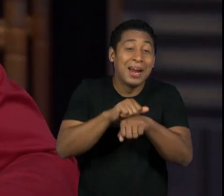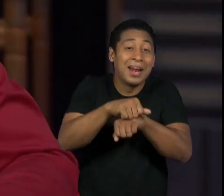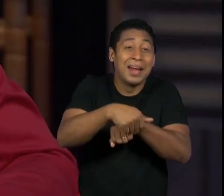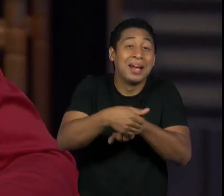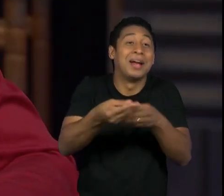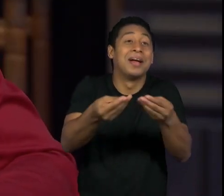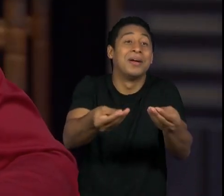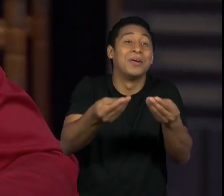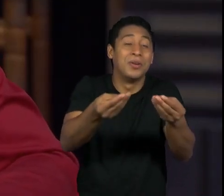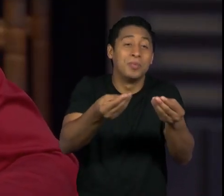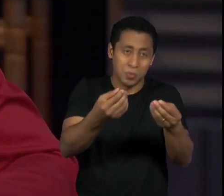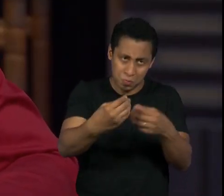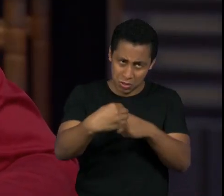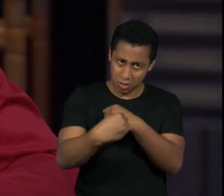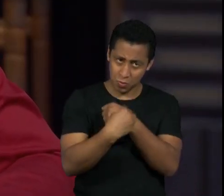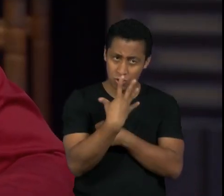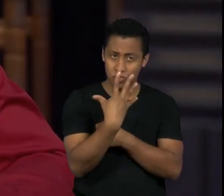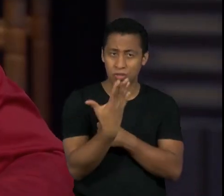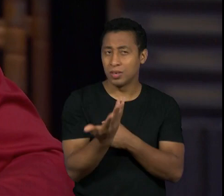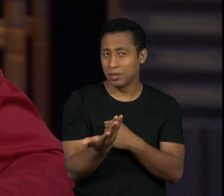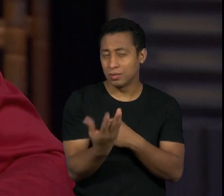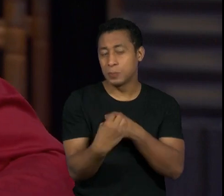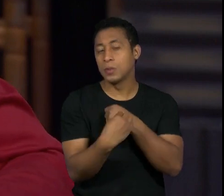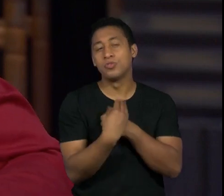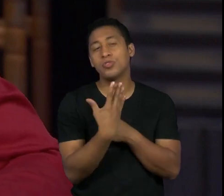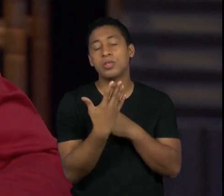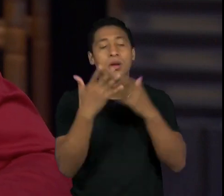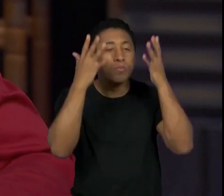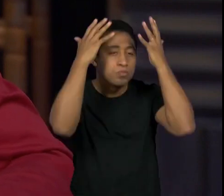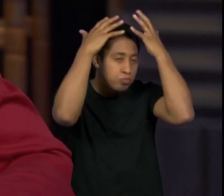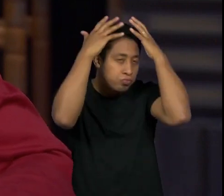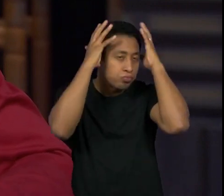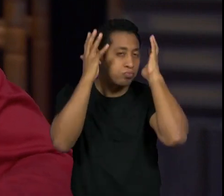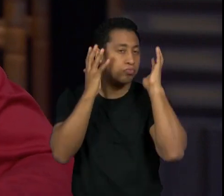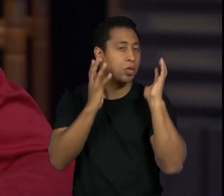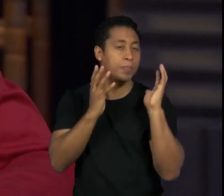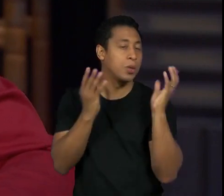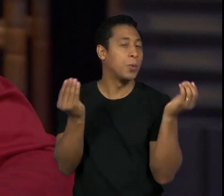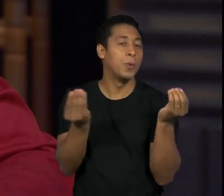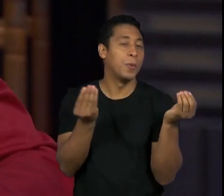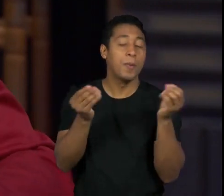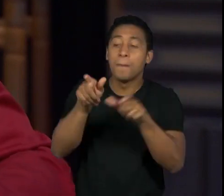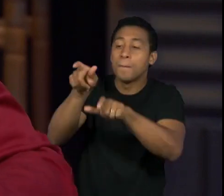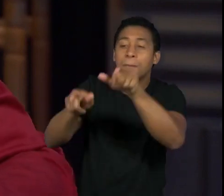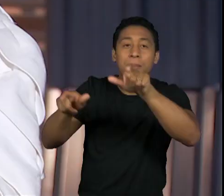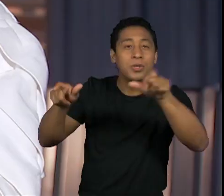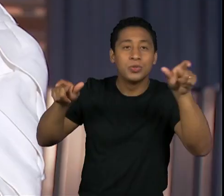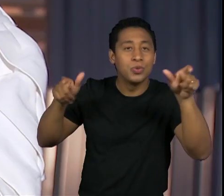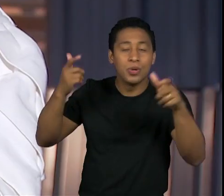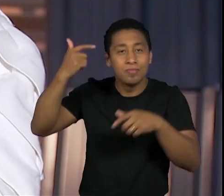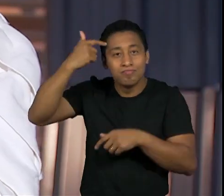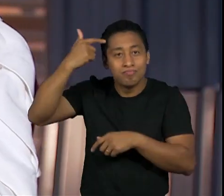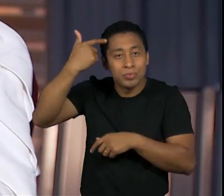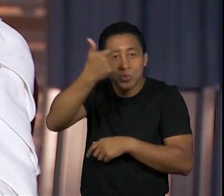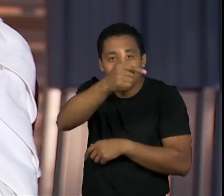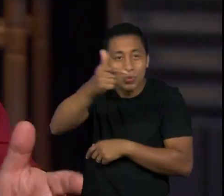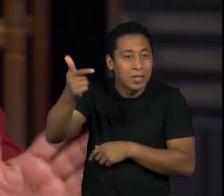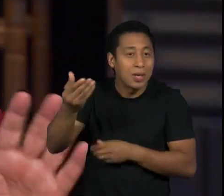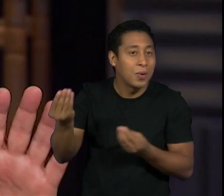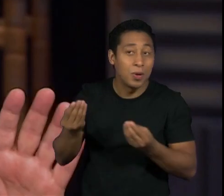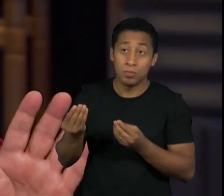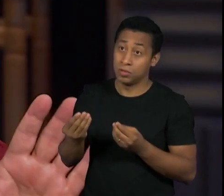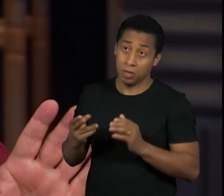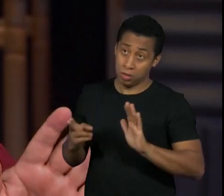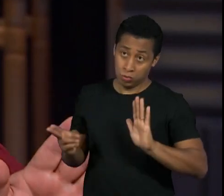Me dá alguma dica. Para onde vão os cabelos, para quem não tem cabelo? Assume, né? Assume.